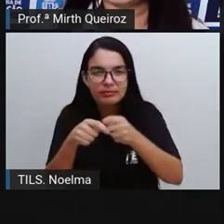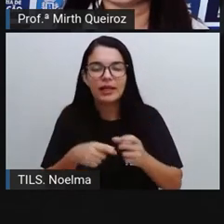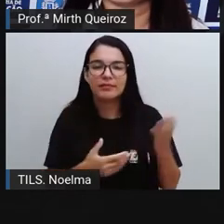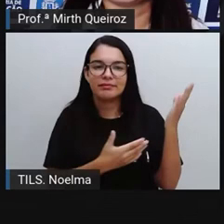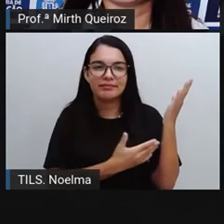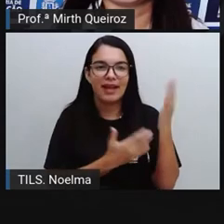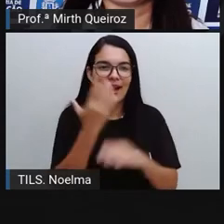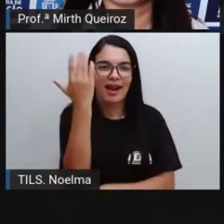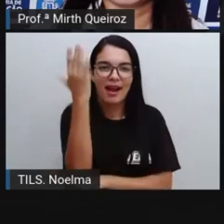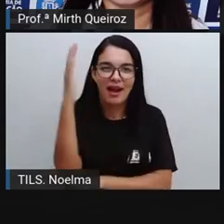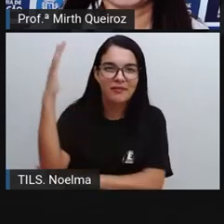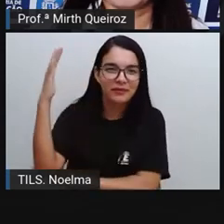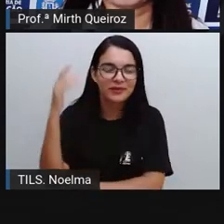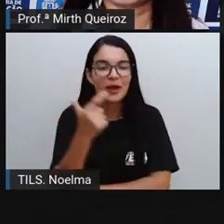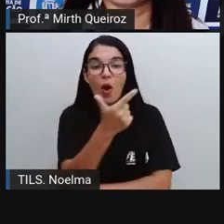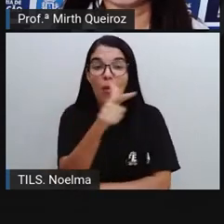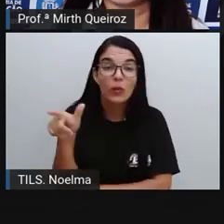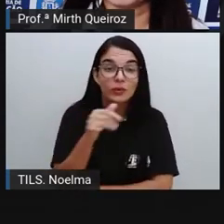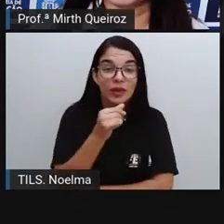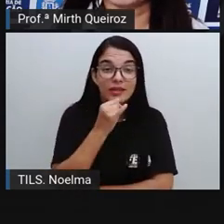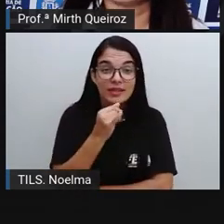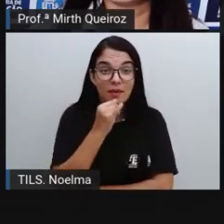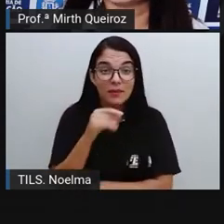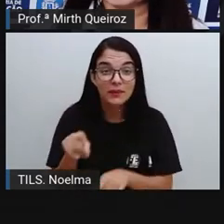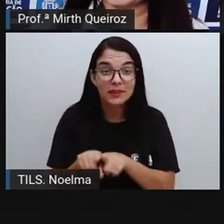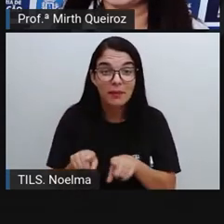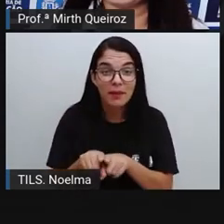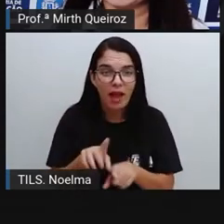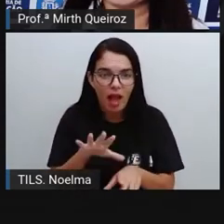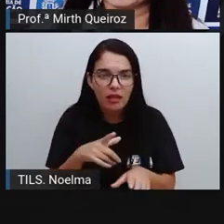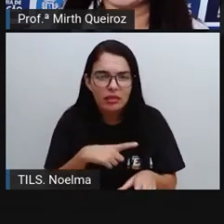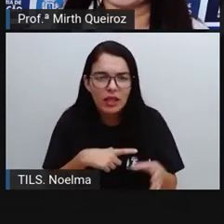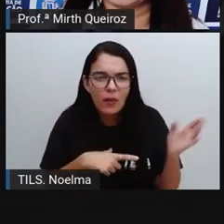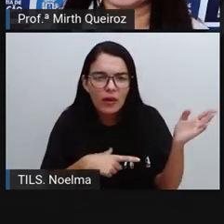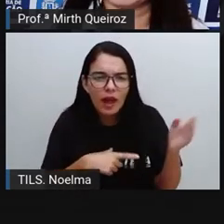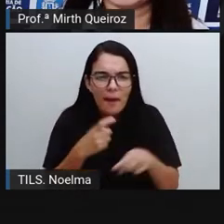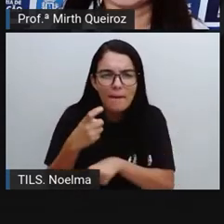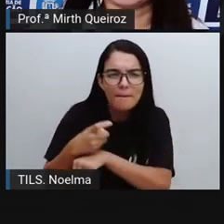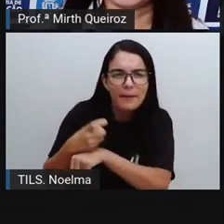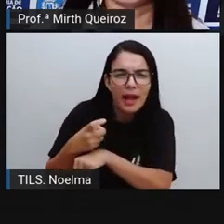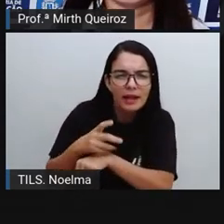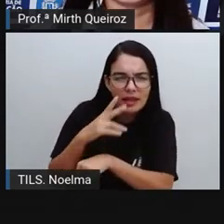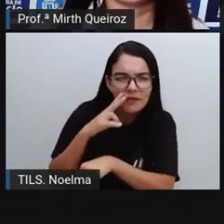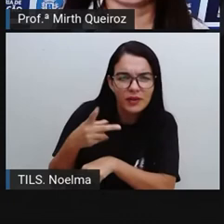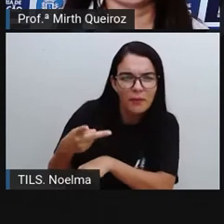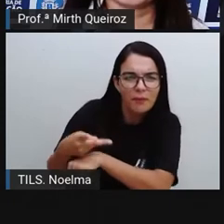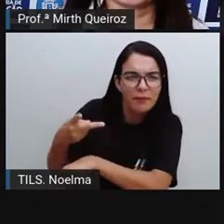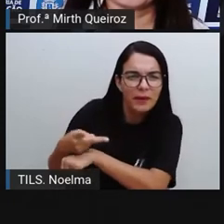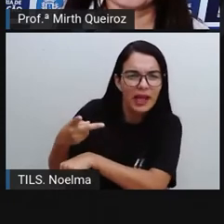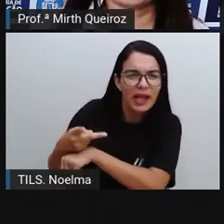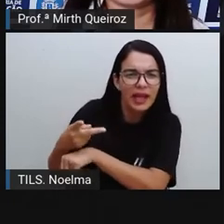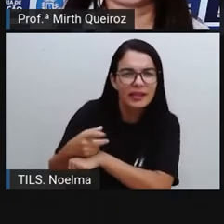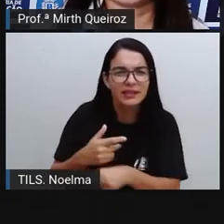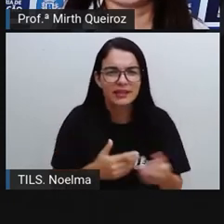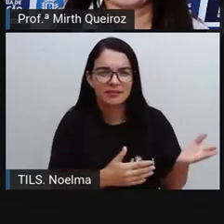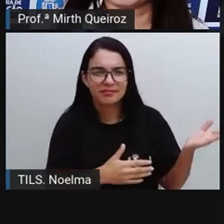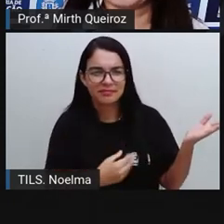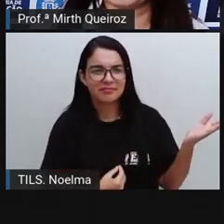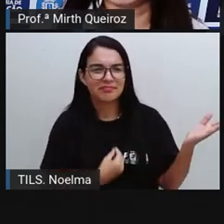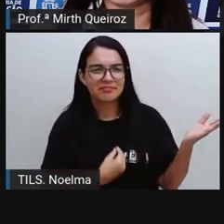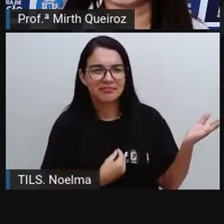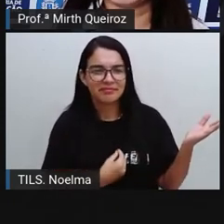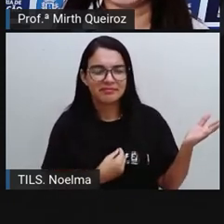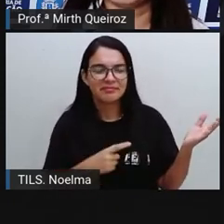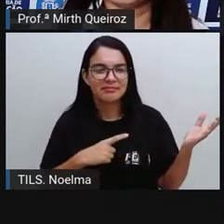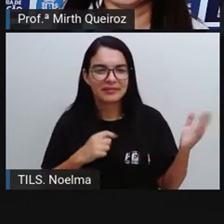árvore. Aqui mais um exemplo, a gente, além do azulejo que foi utilizado, nós temos também a presença de